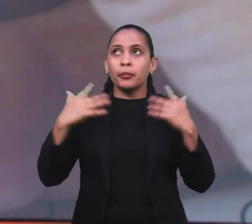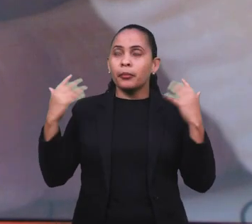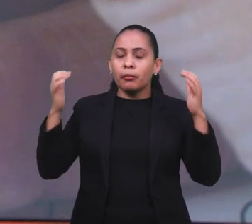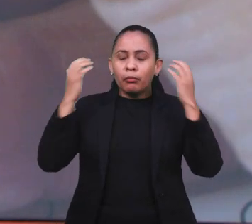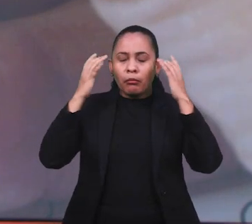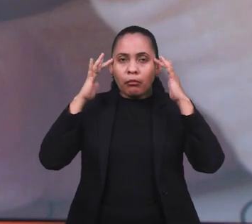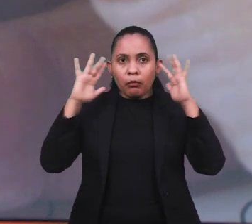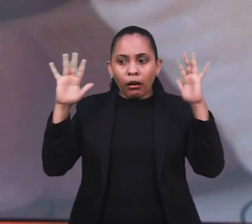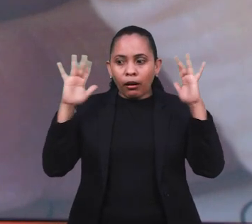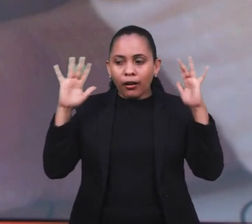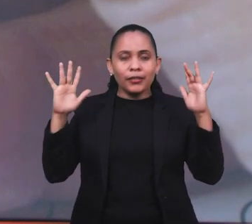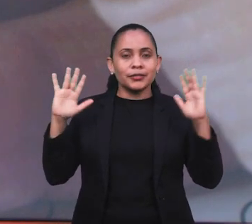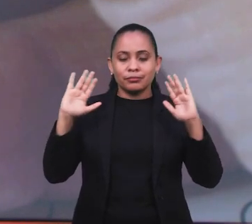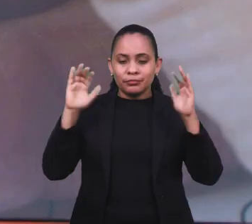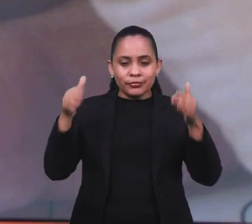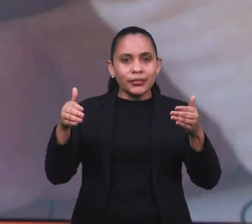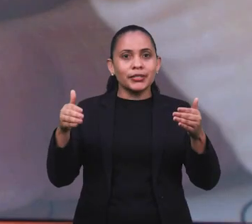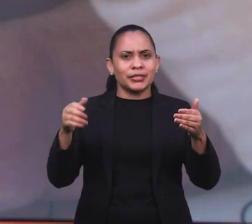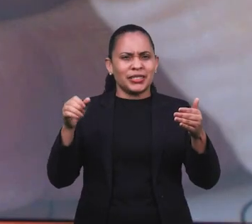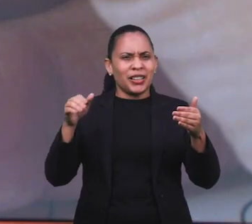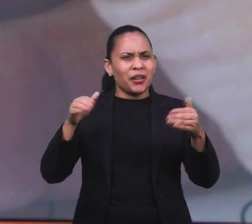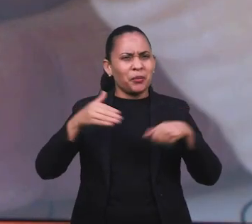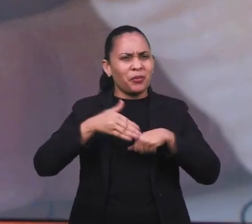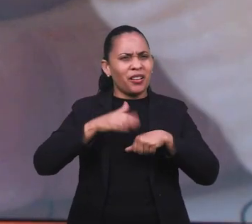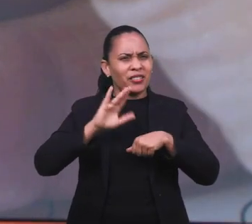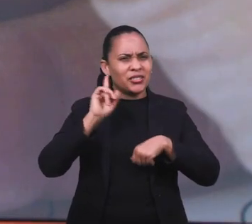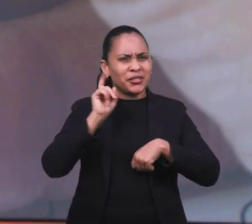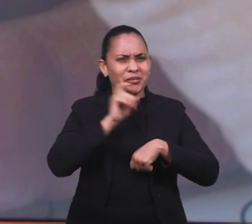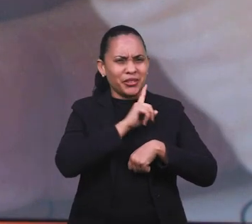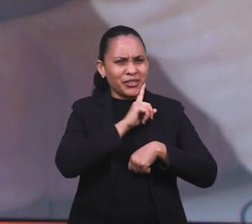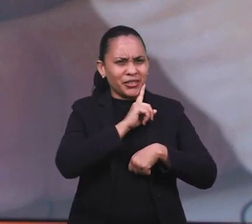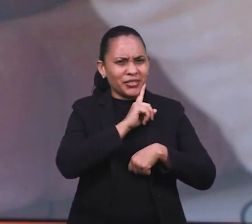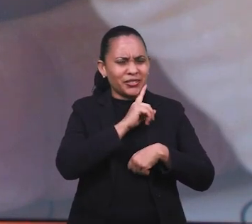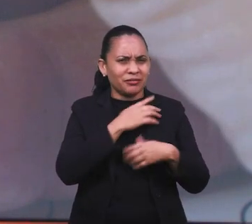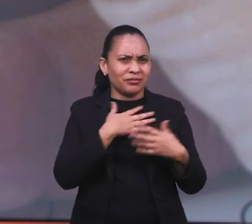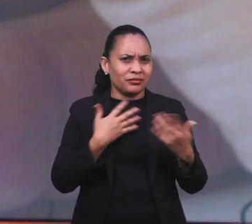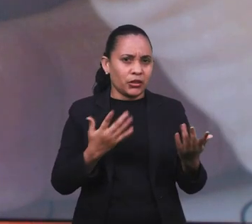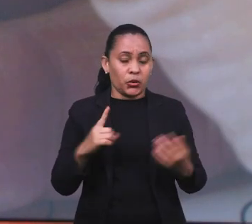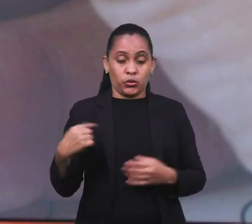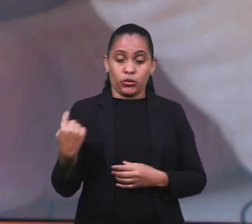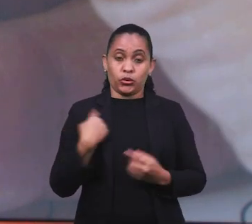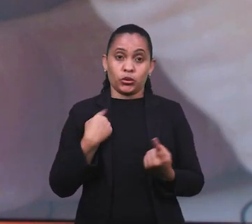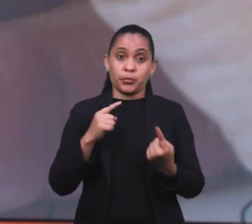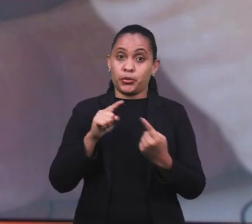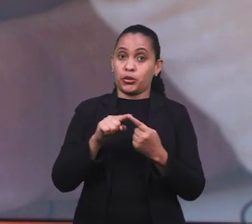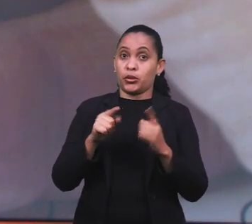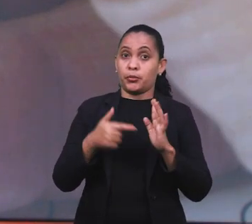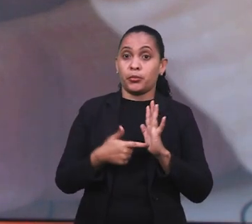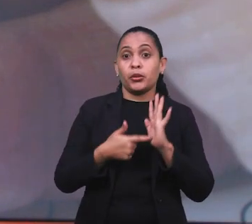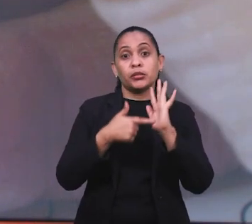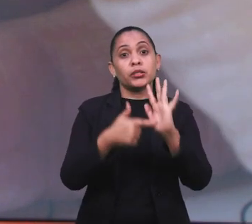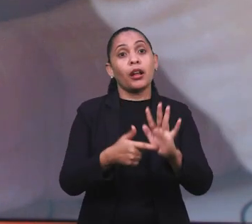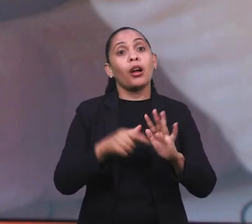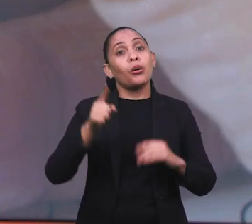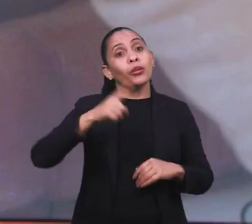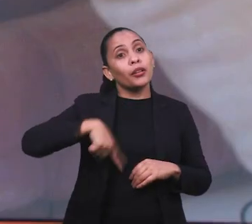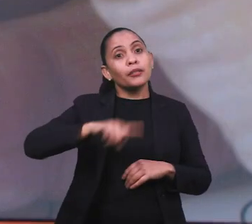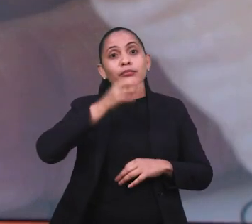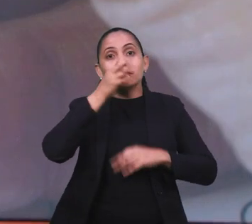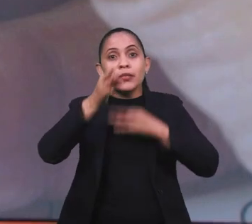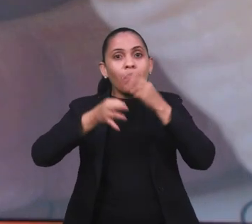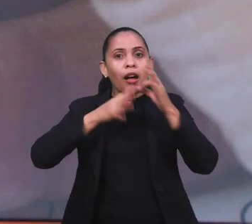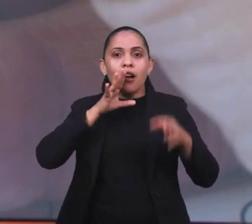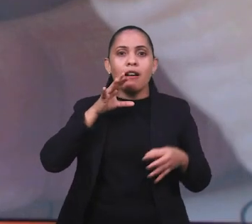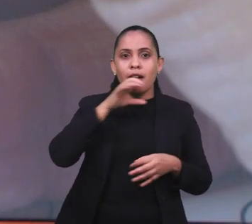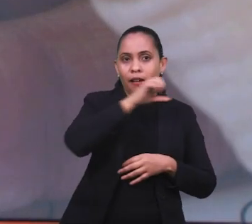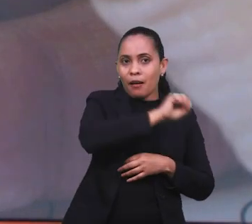se distrair e revisar ativamente? Você acha que é muito difícil a gente aplicar isso? O nosso objetivo é trazer aqui